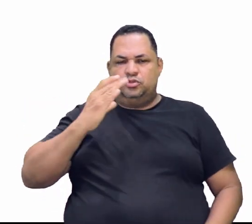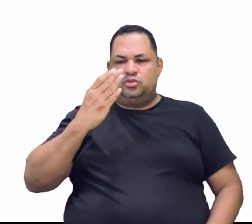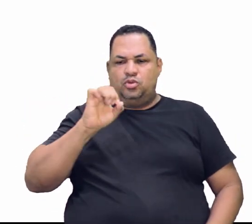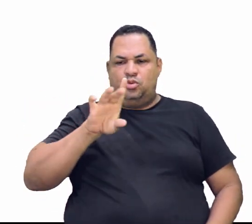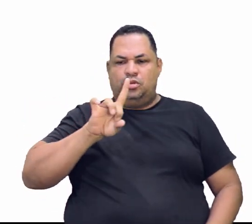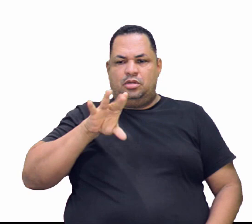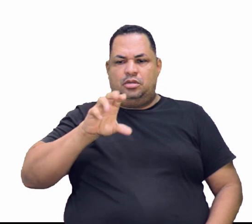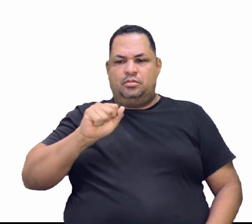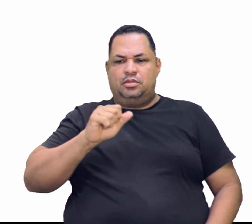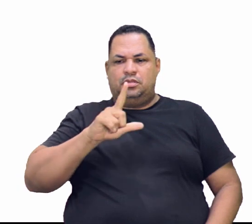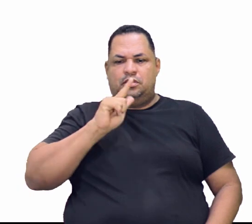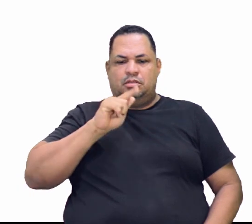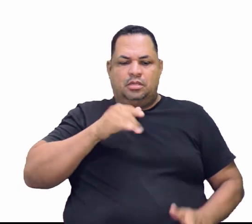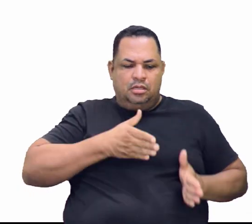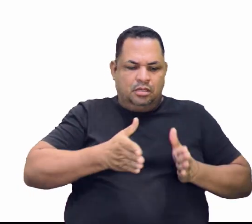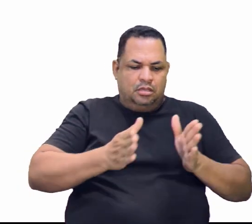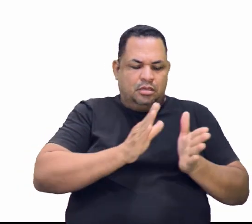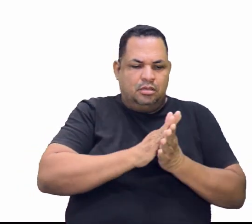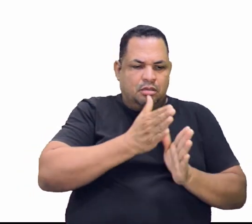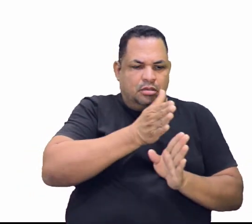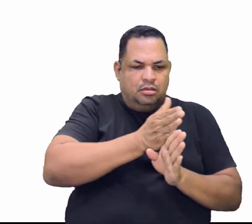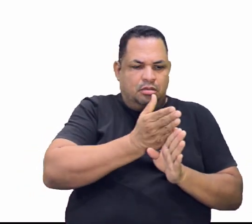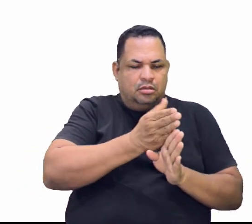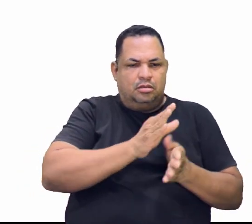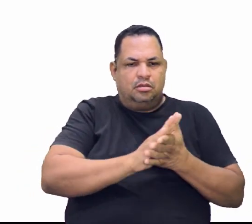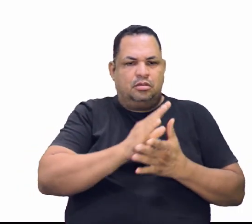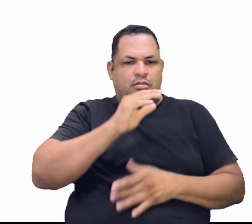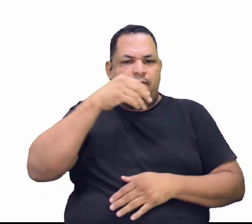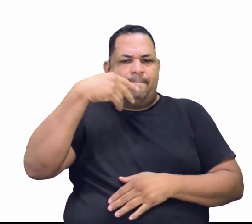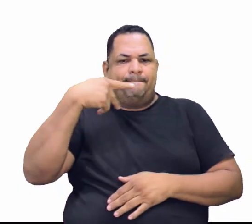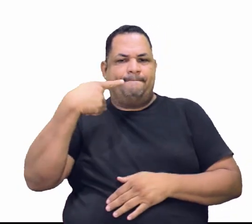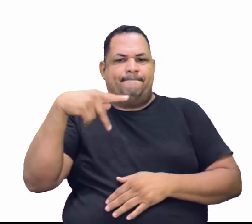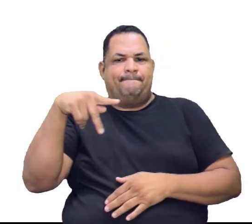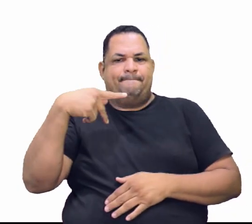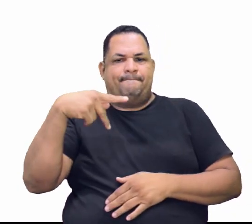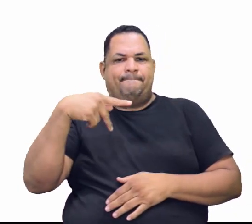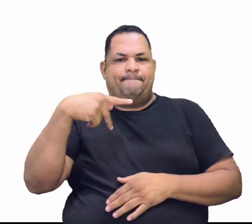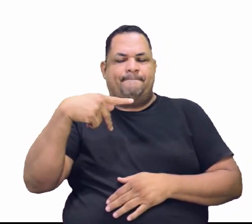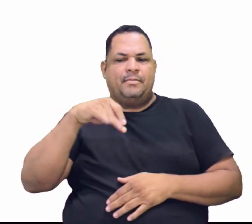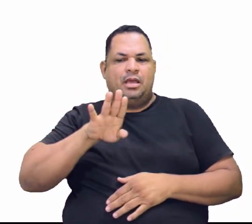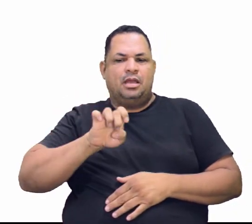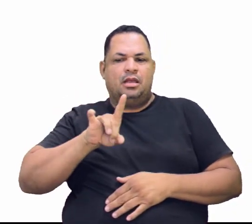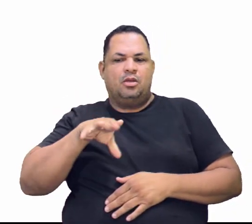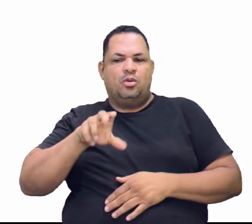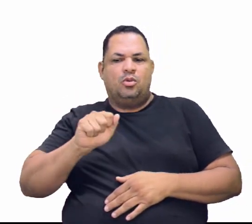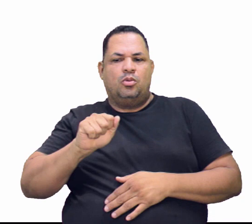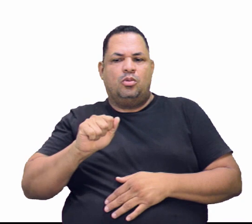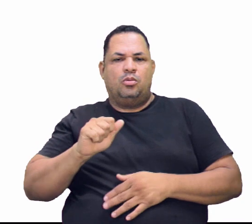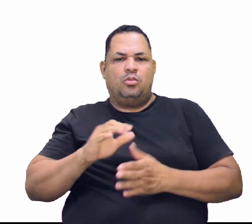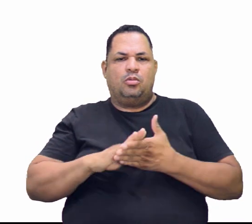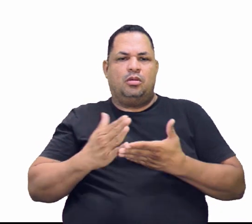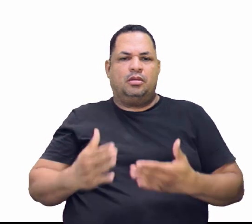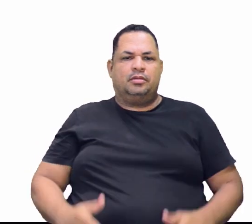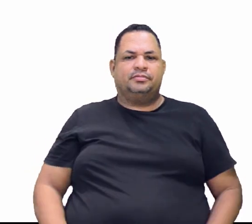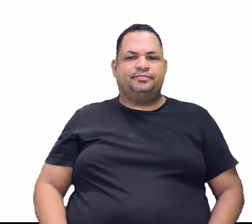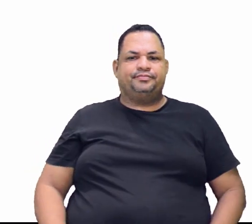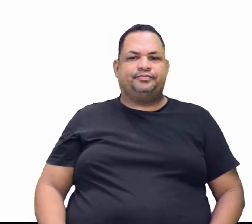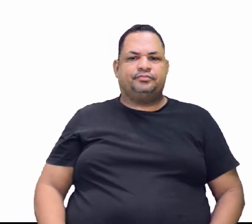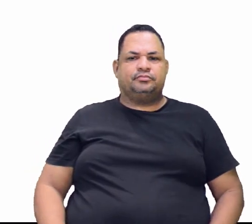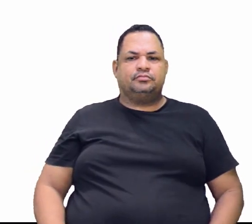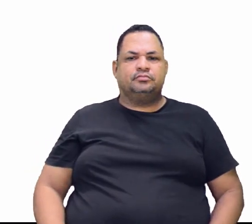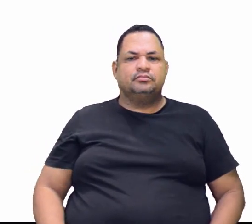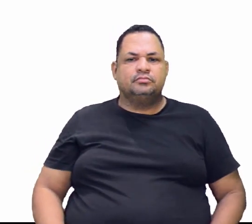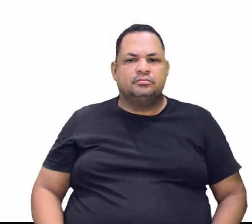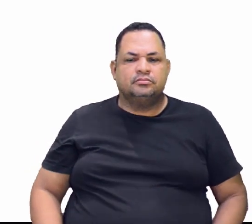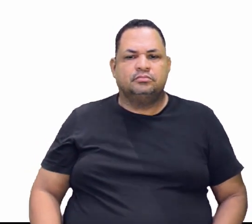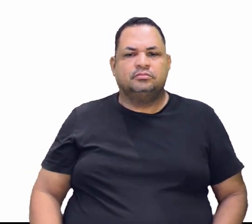Rio Paraguai. O Rio Paraguai vai desaguar no Rio Guaporé. O Rio Guaporé vai